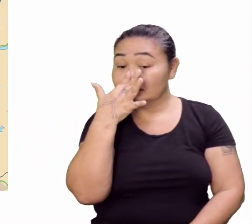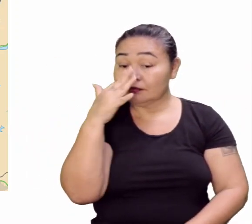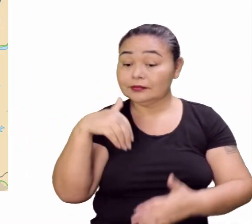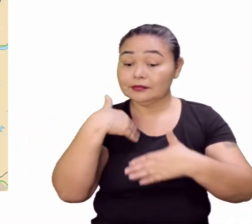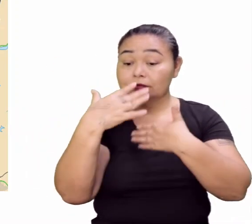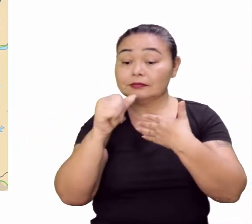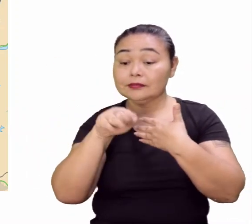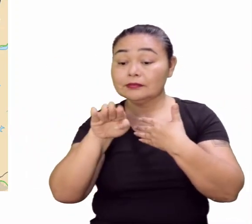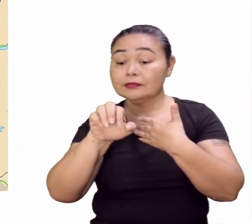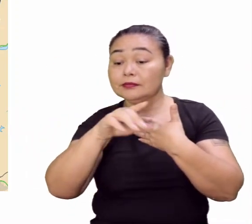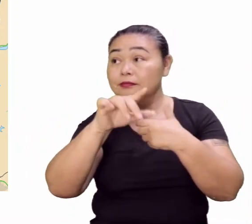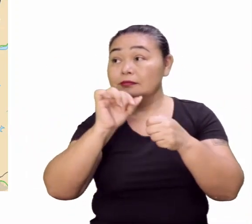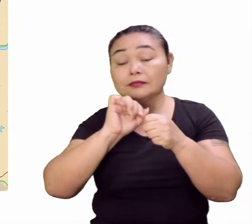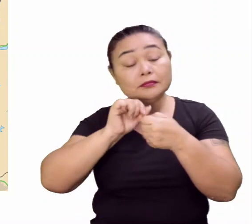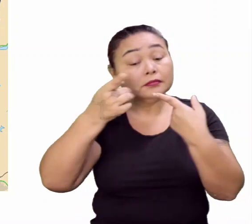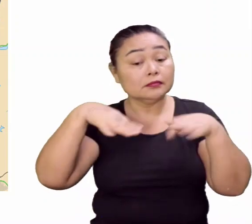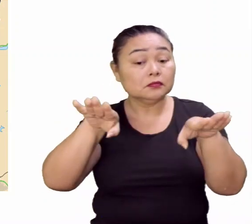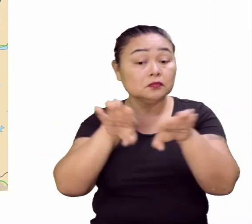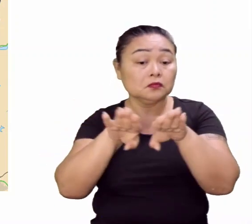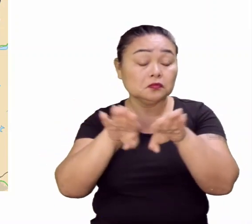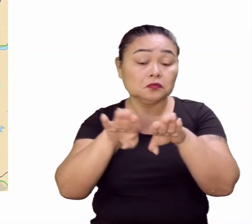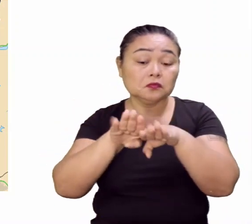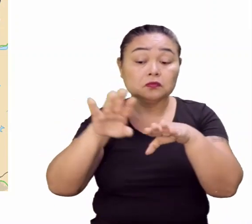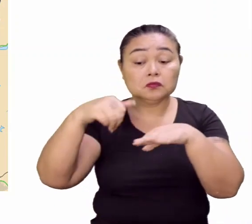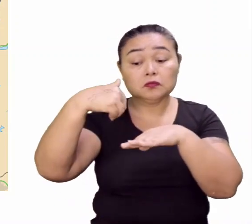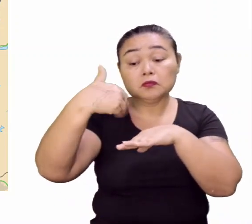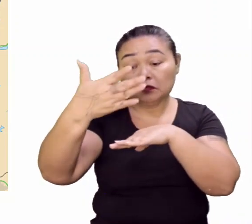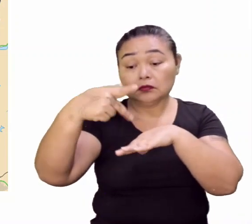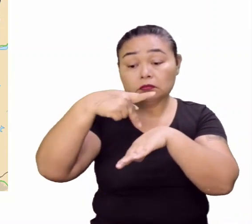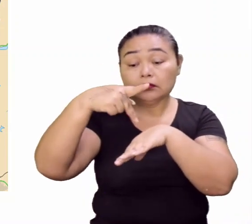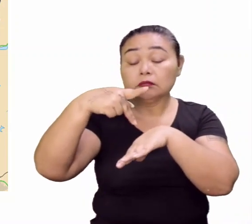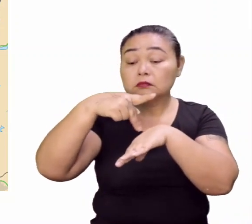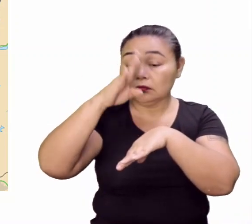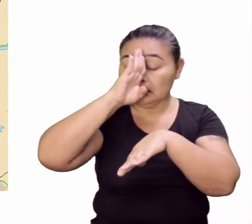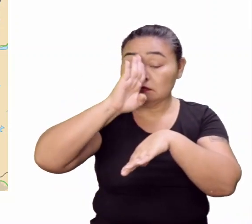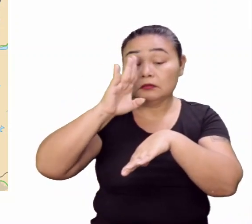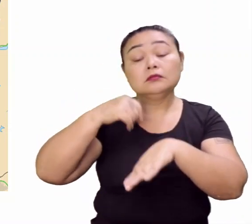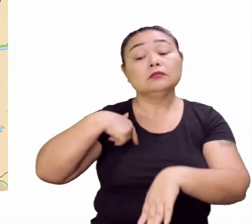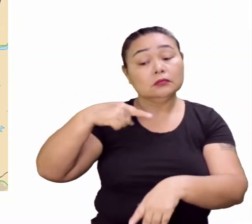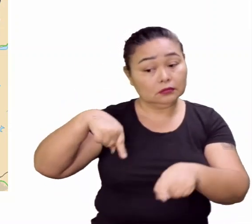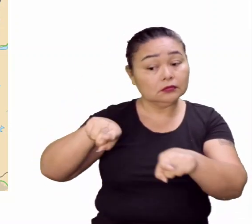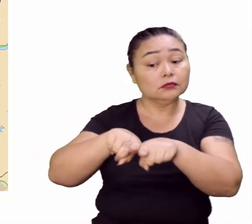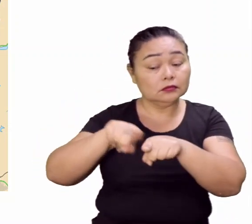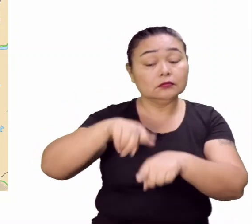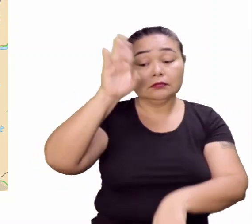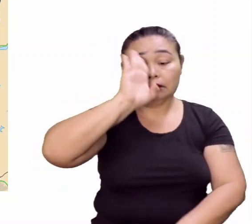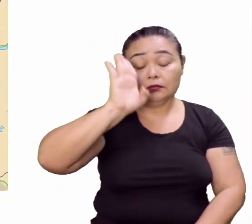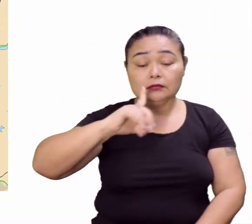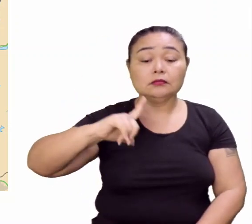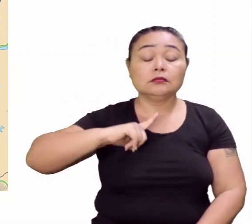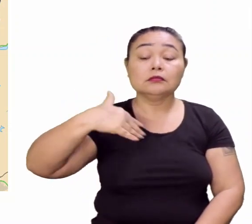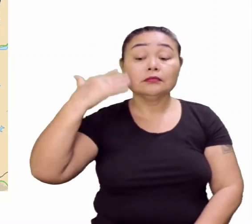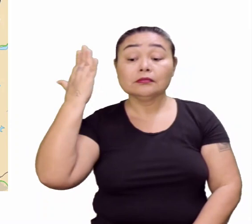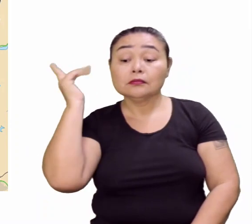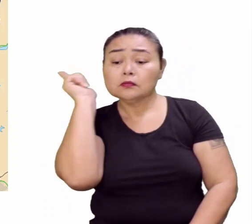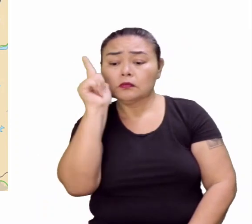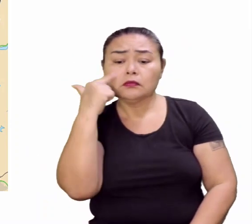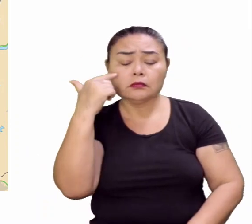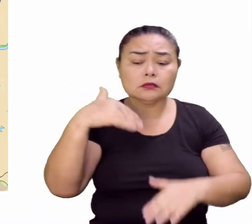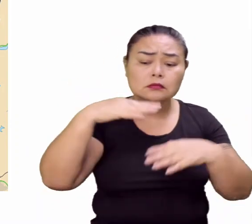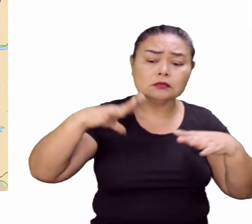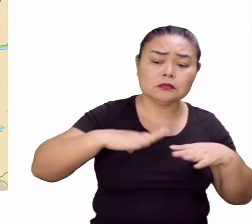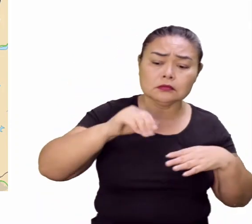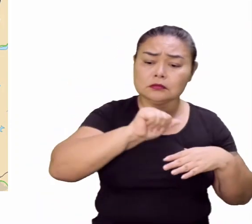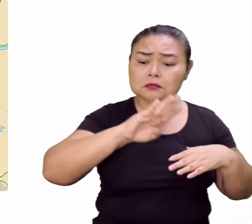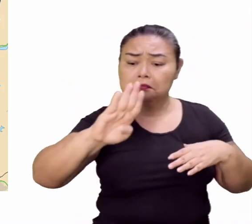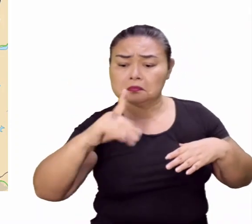de conurbação que pode ser também, né, não só fora do Brasil, mas como acontece em várias cidades do Brasil, né, professor Jorge? Onde a gente não consegue identificar o que é cidade A, o